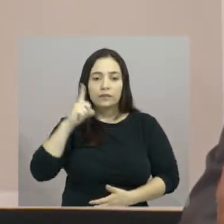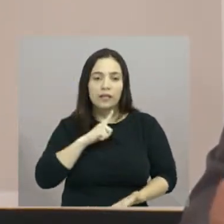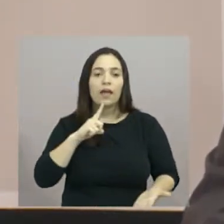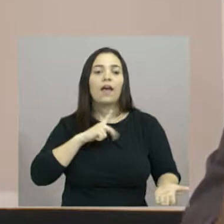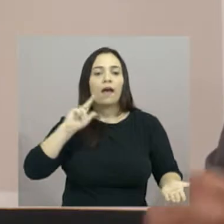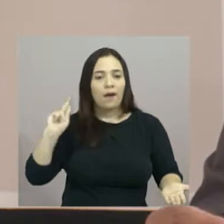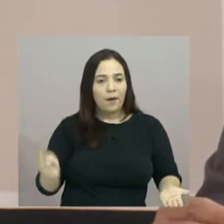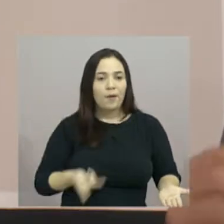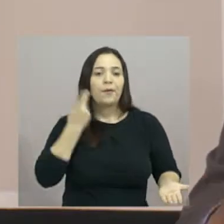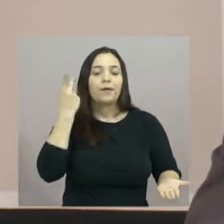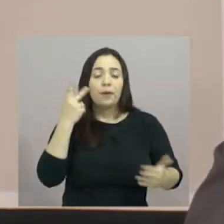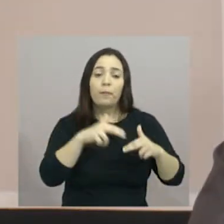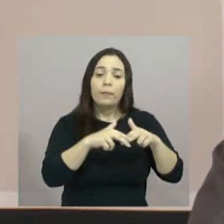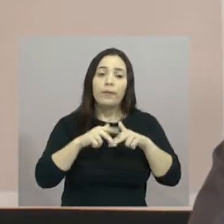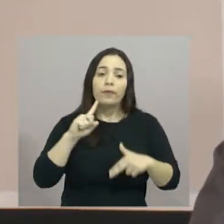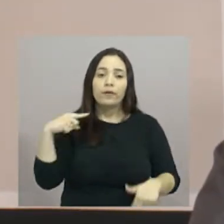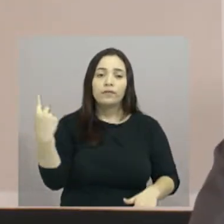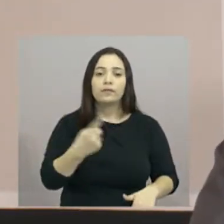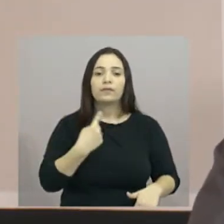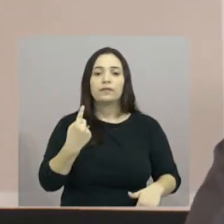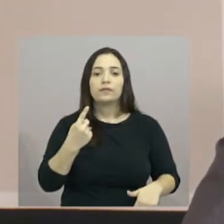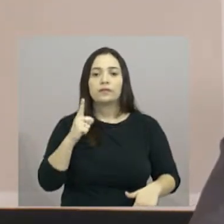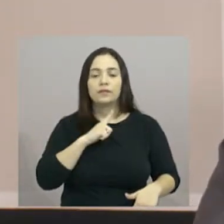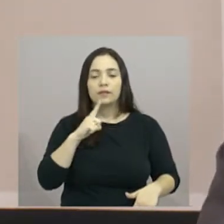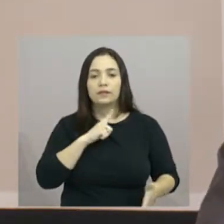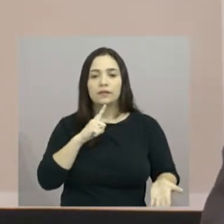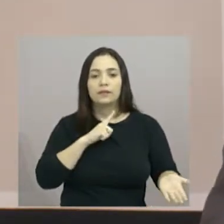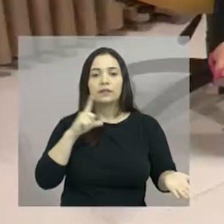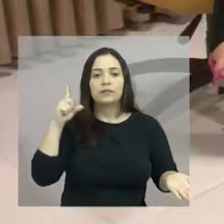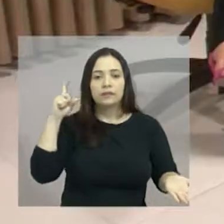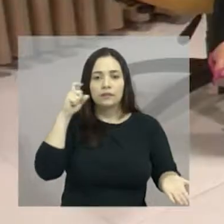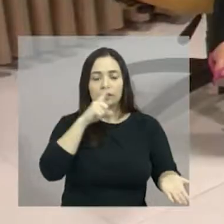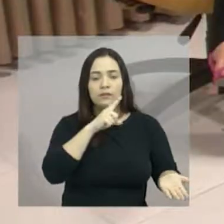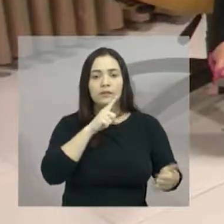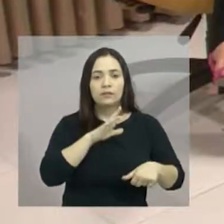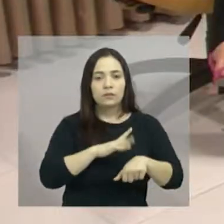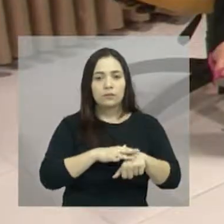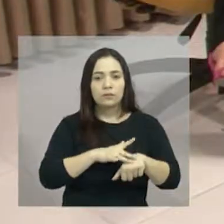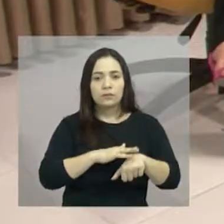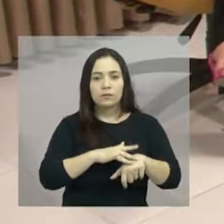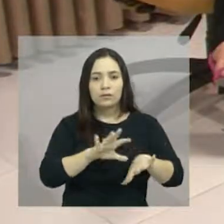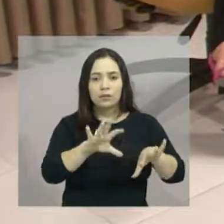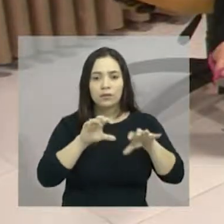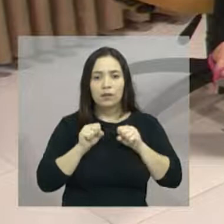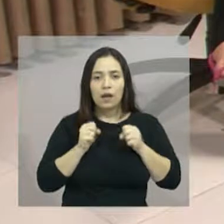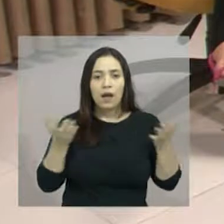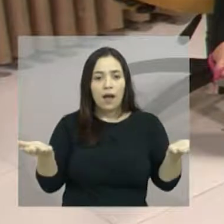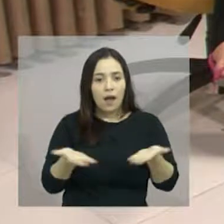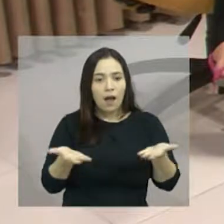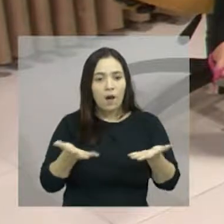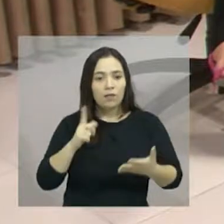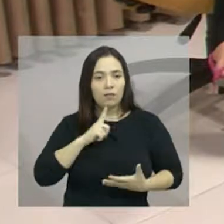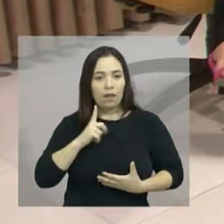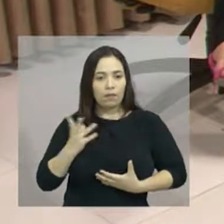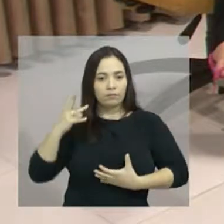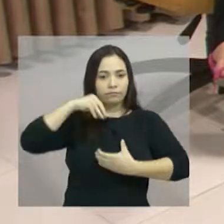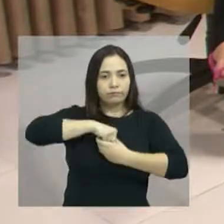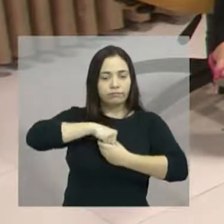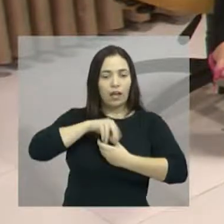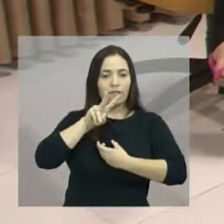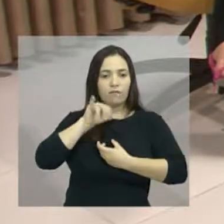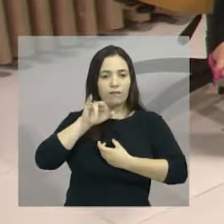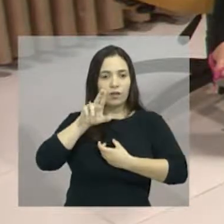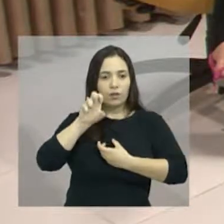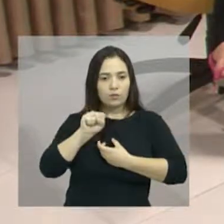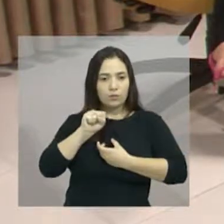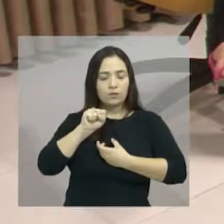Então, muitos de nós fomos picados pelo mosquito da dengue, mas não adoecemos. E agora ele carregado com o vírus aí da febre chikungunya,